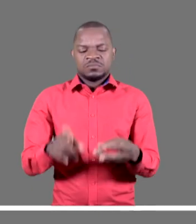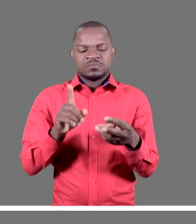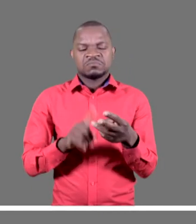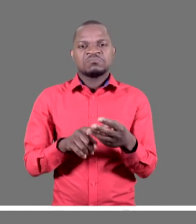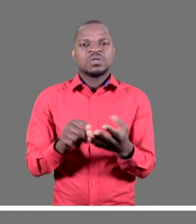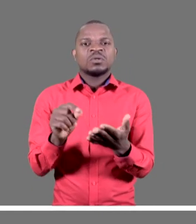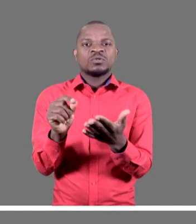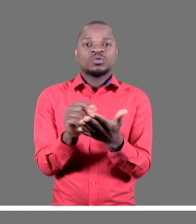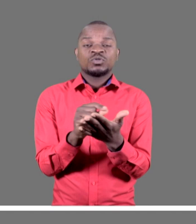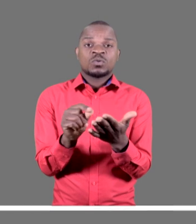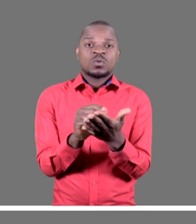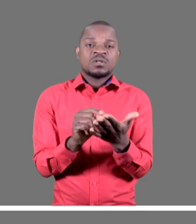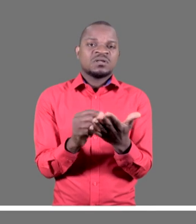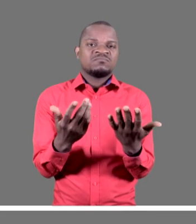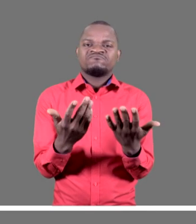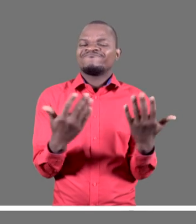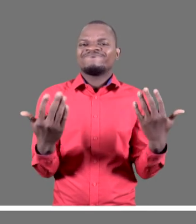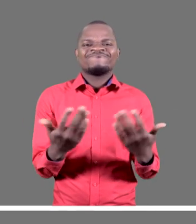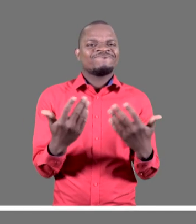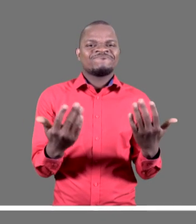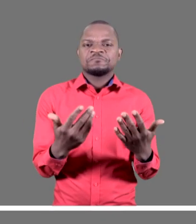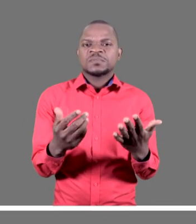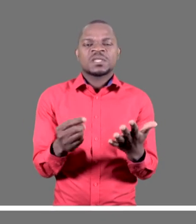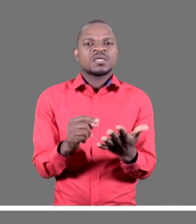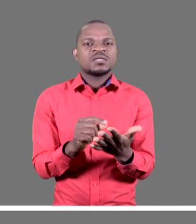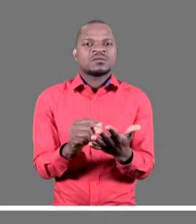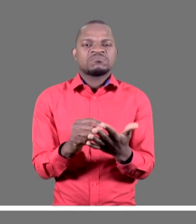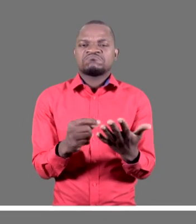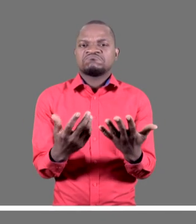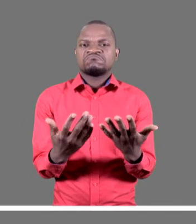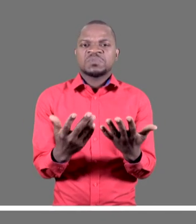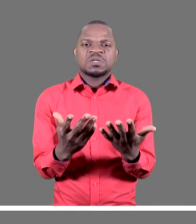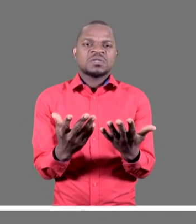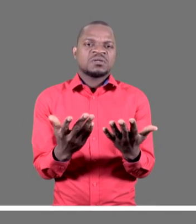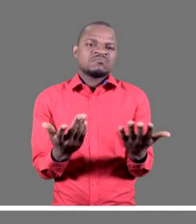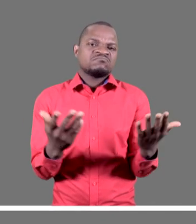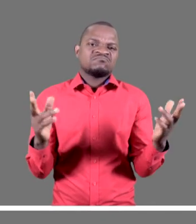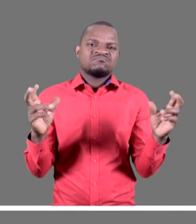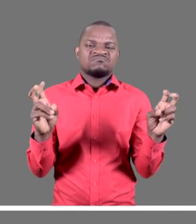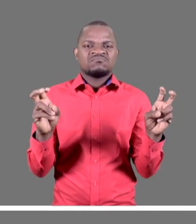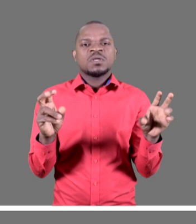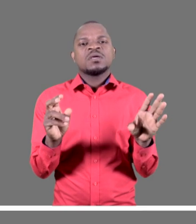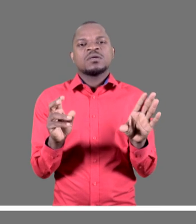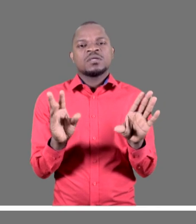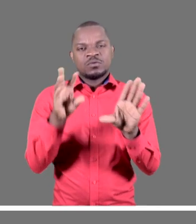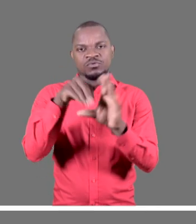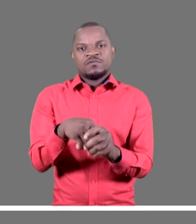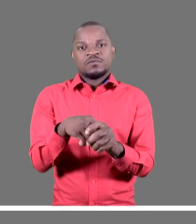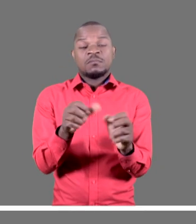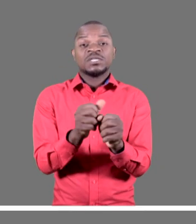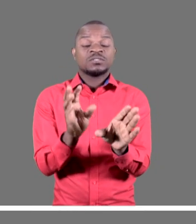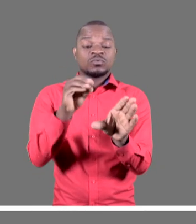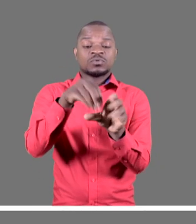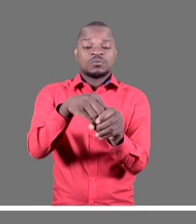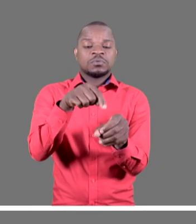escolas com aquilo que nós hoje falamos de inclusão. Inclusão